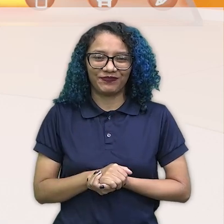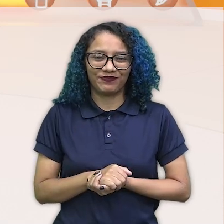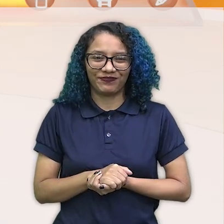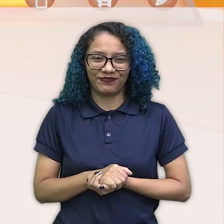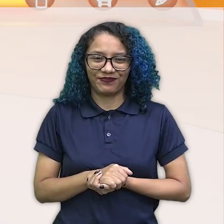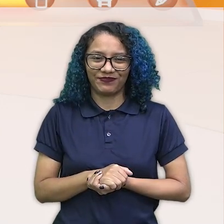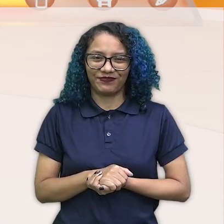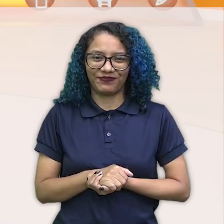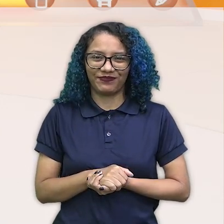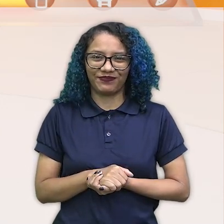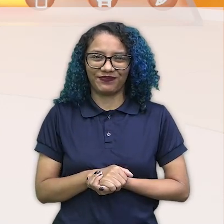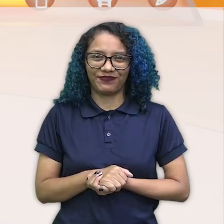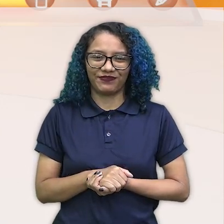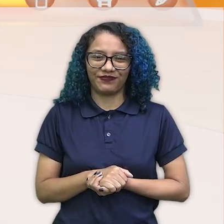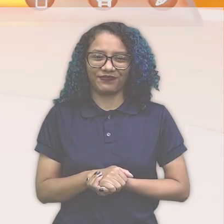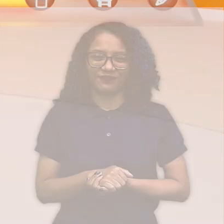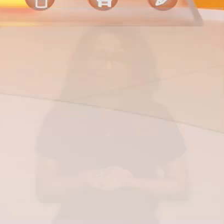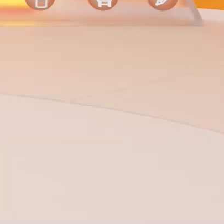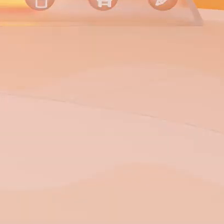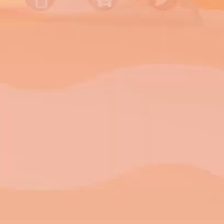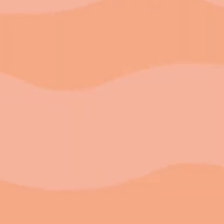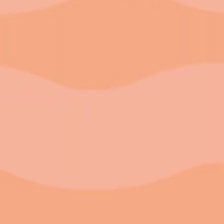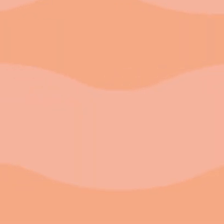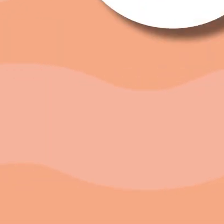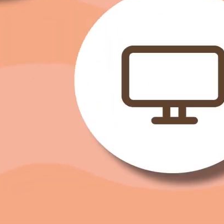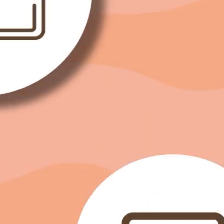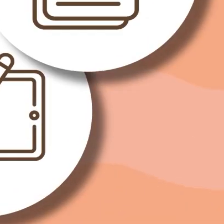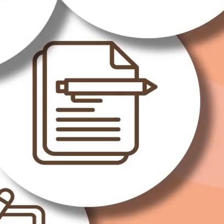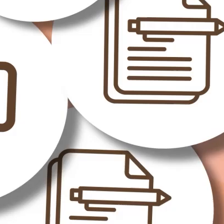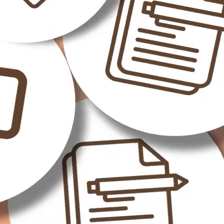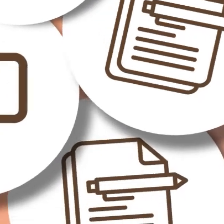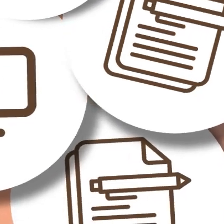à nossa revisão.